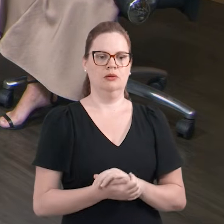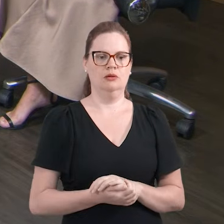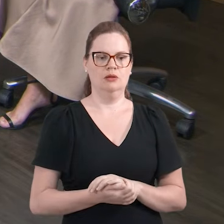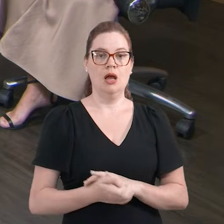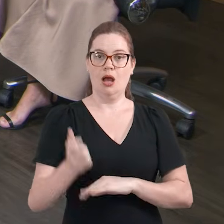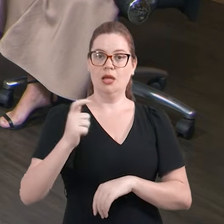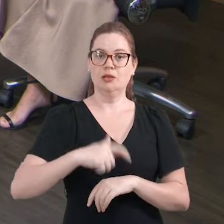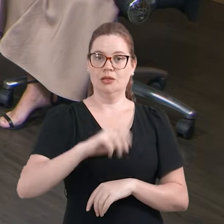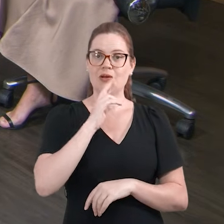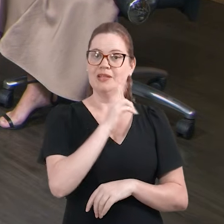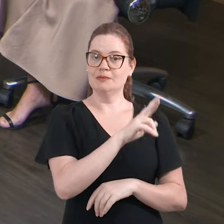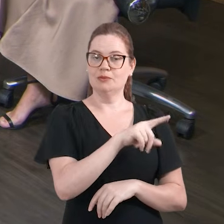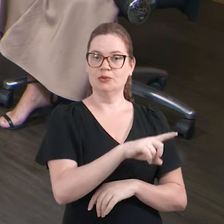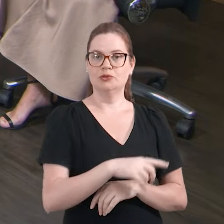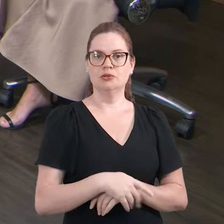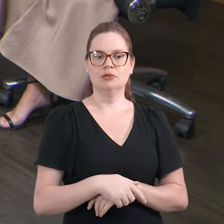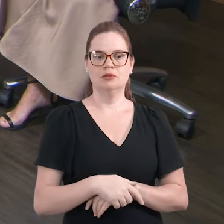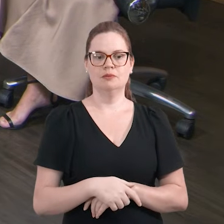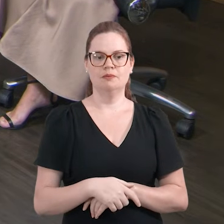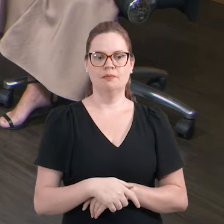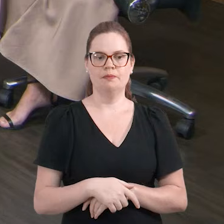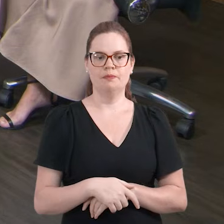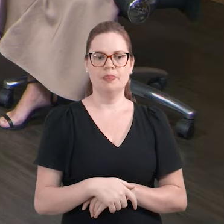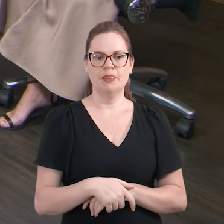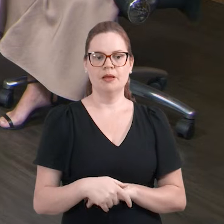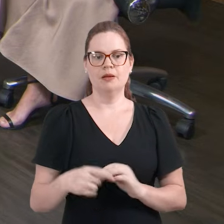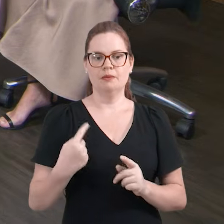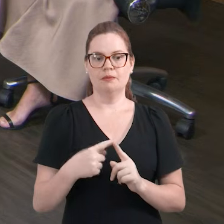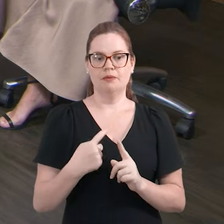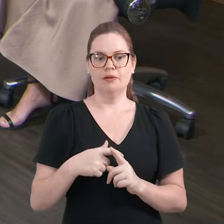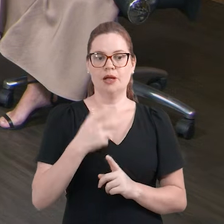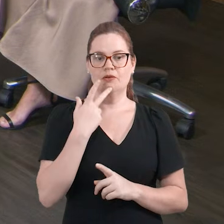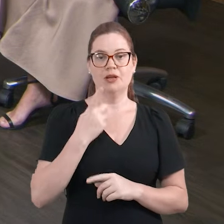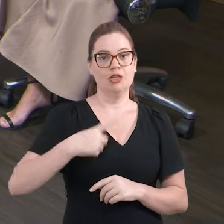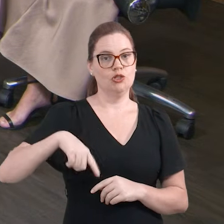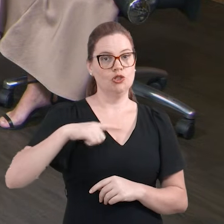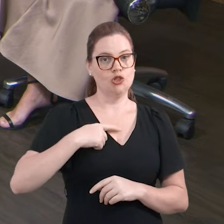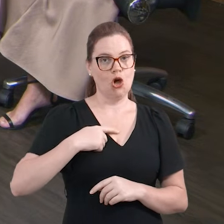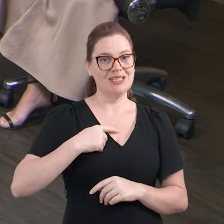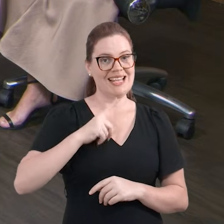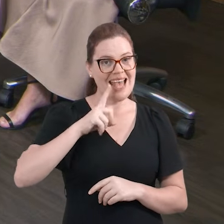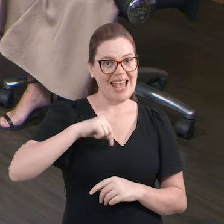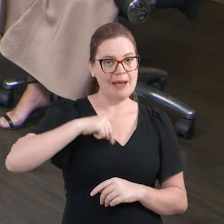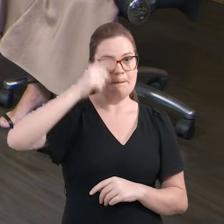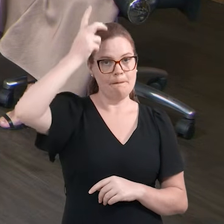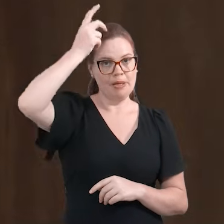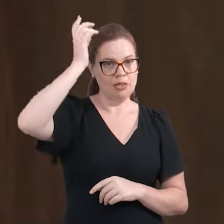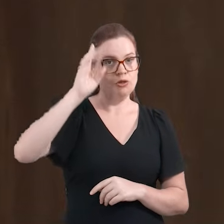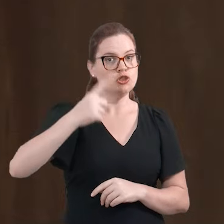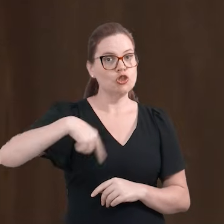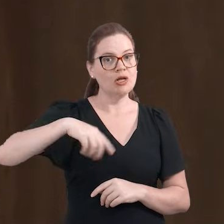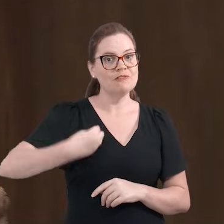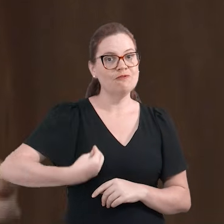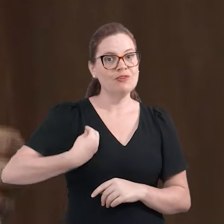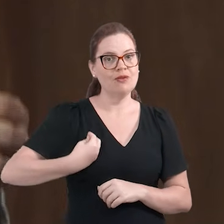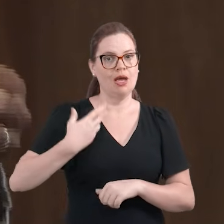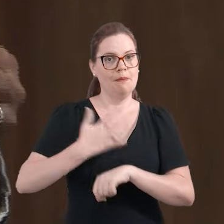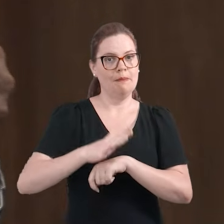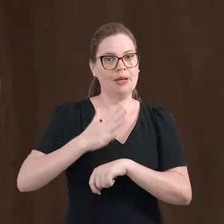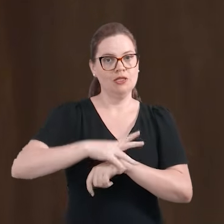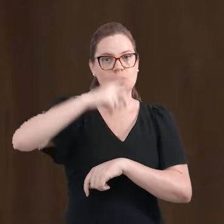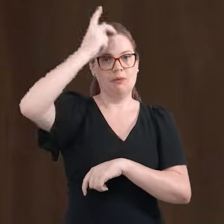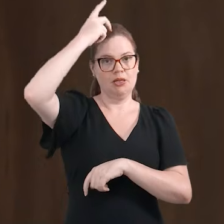disse essa resposta, né, porque eu não falei que nós somos pentecostais, eu falei que nós vivemos o Pentecostes. Aí eu expliquei a eles o que é